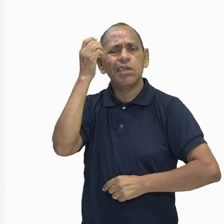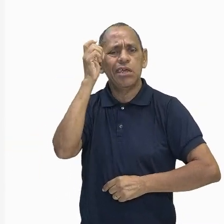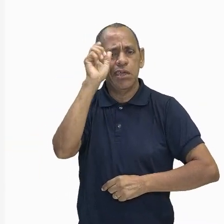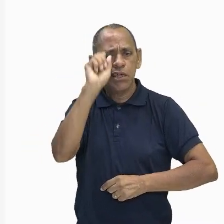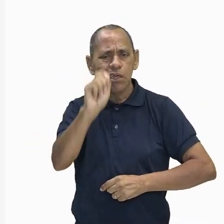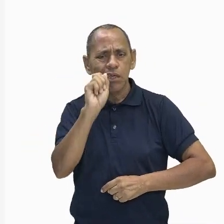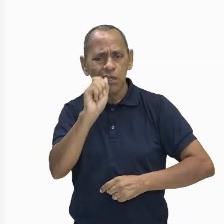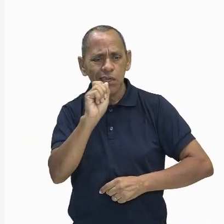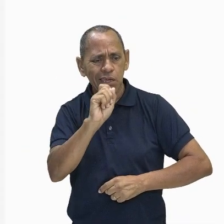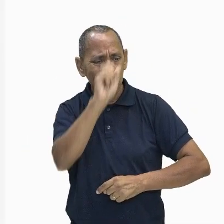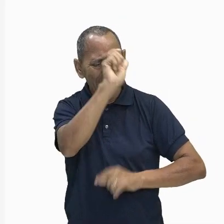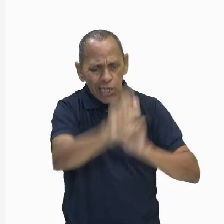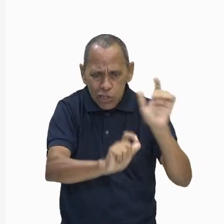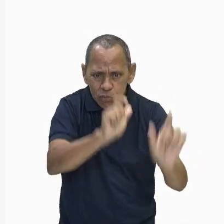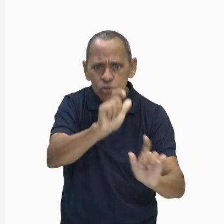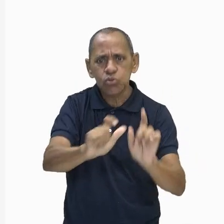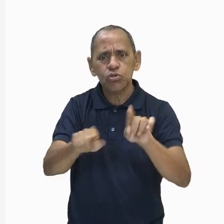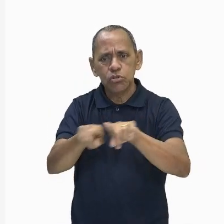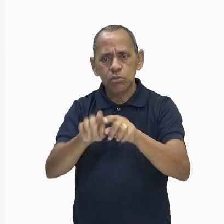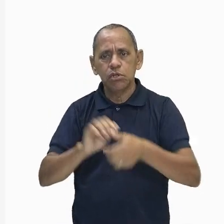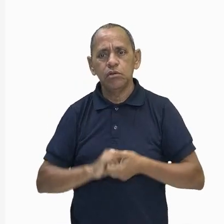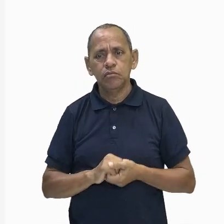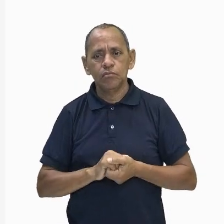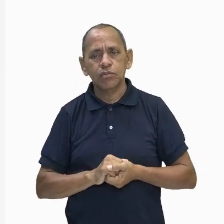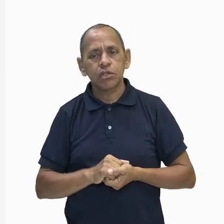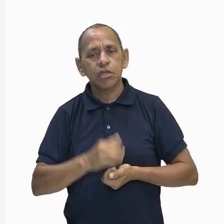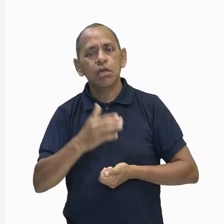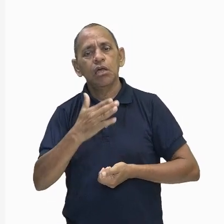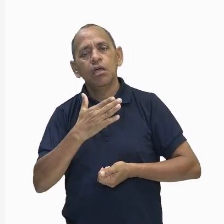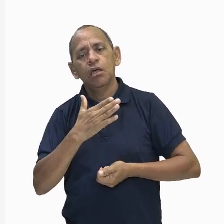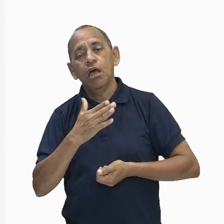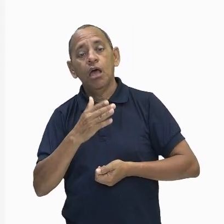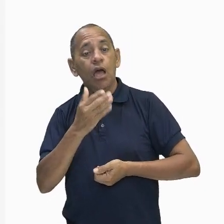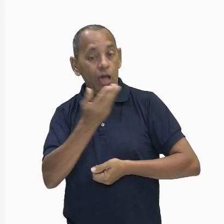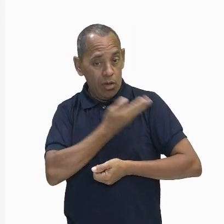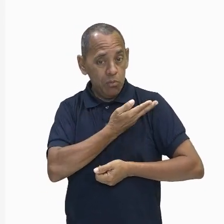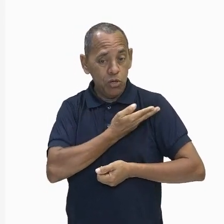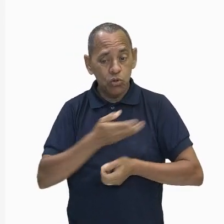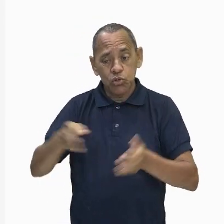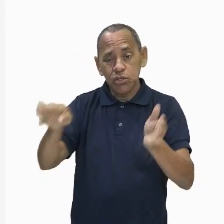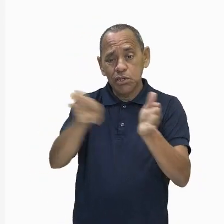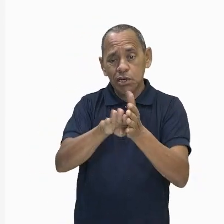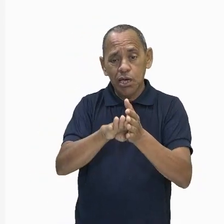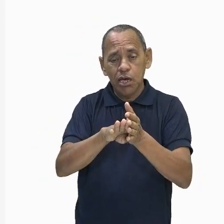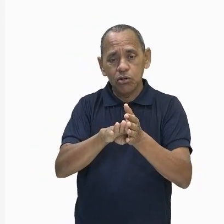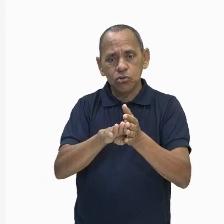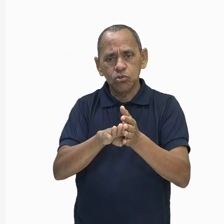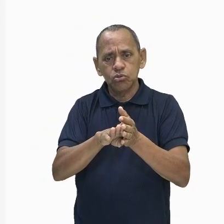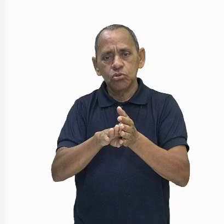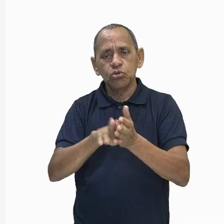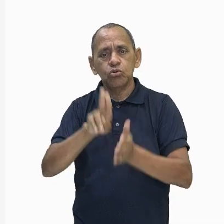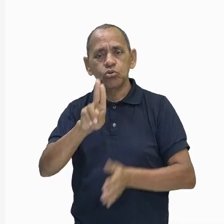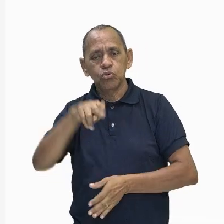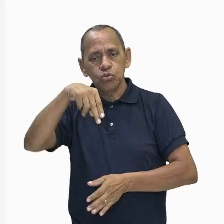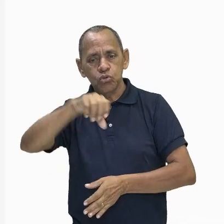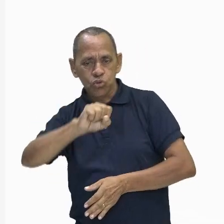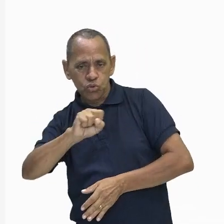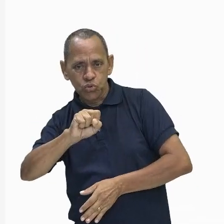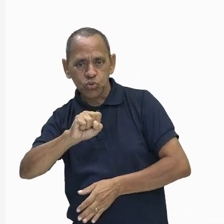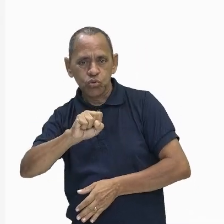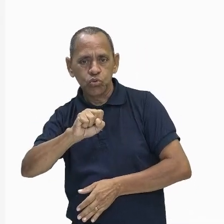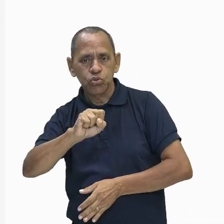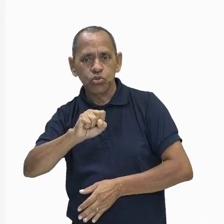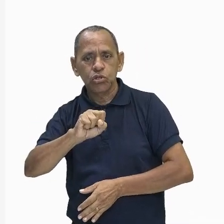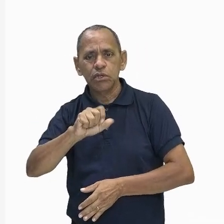É diferente, de repente, eu falar, uns amigos chegaram de Maués. Percebam que quando eu digo uns, eu estou